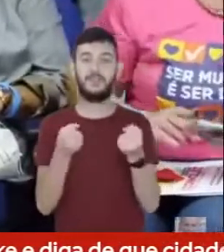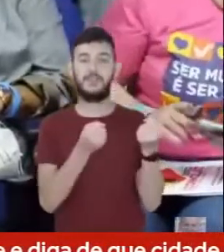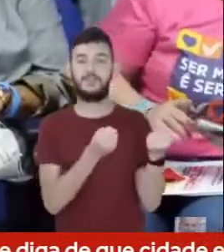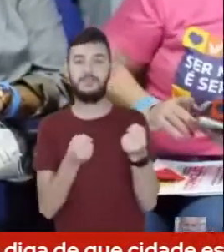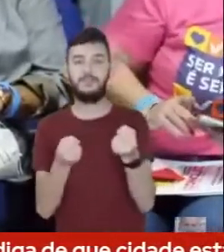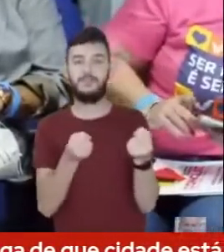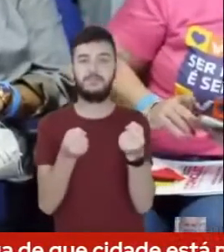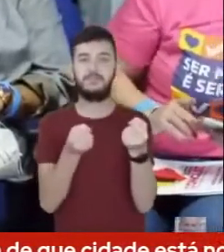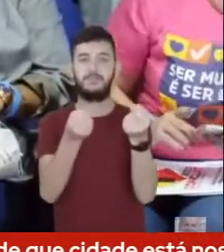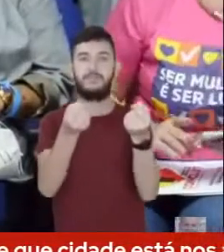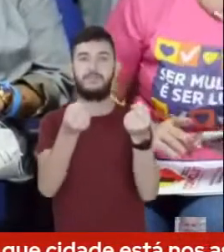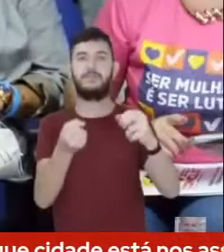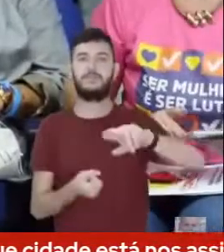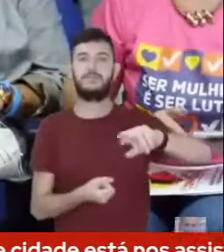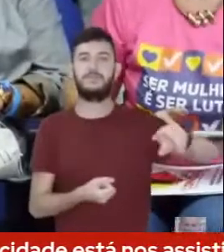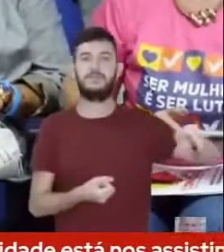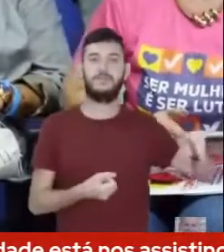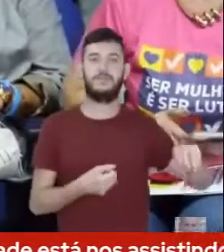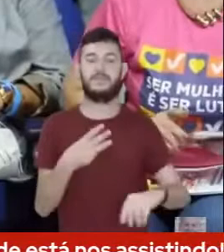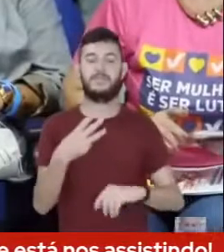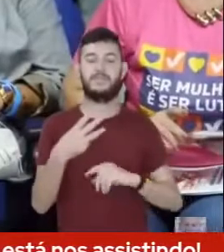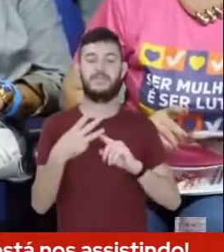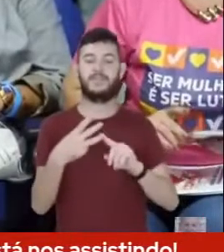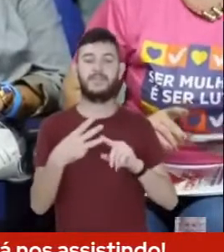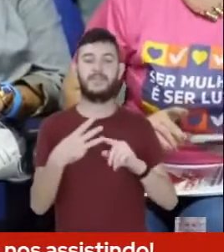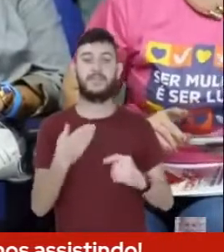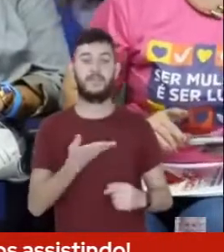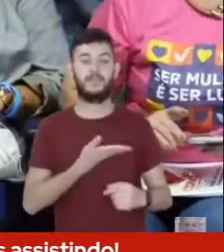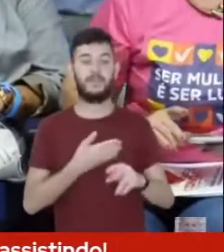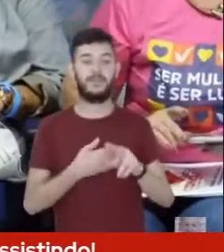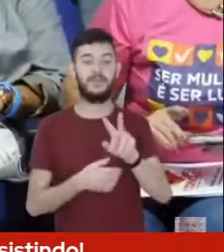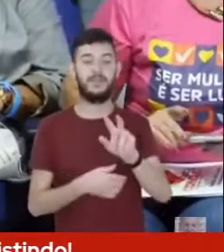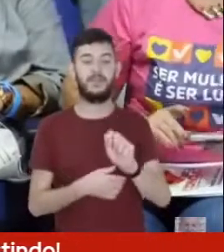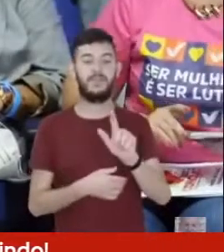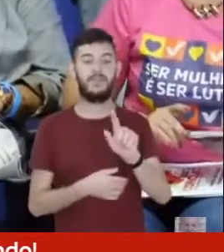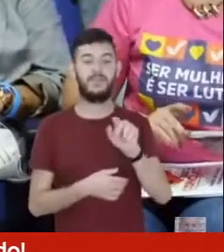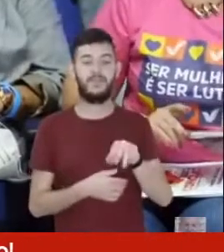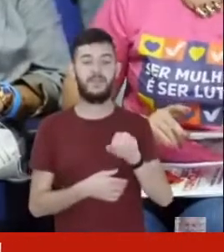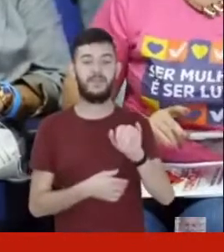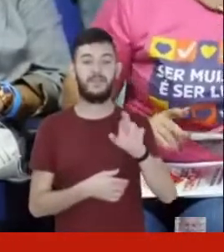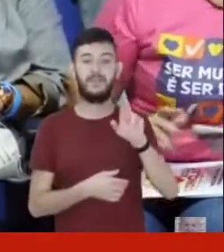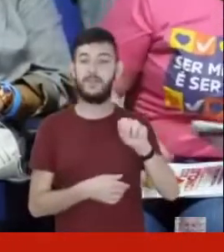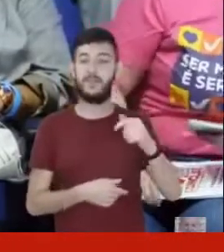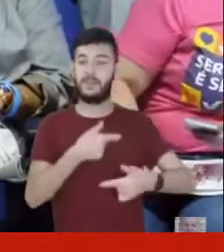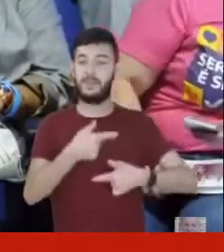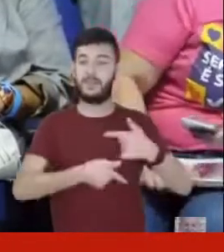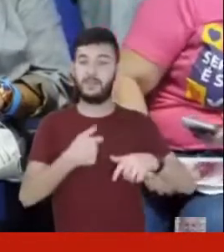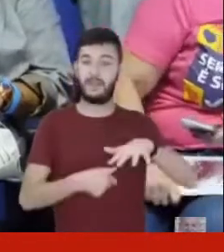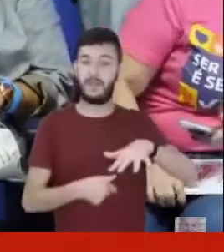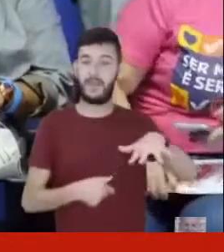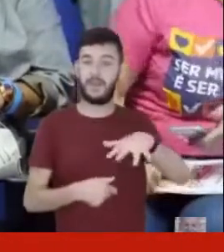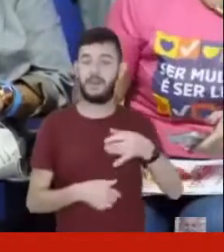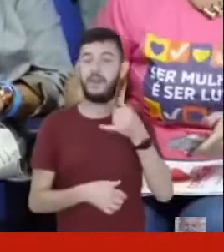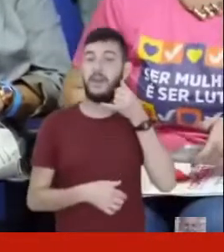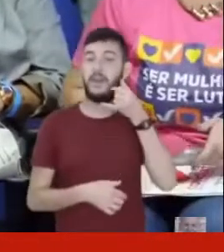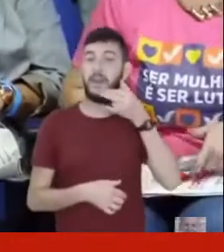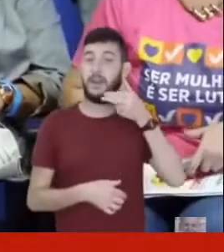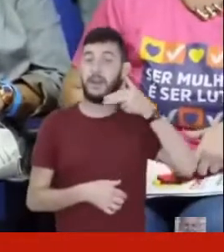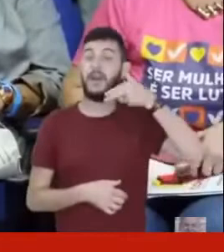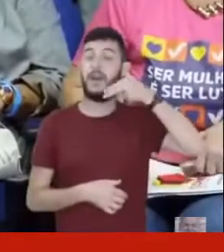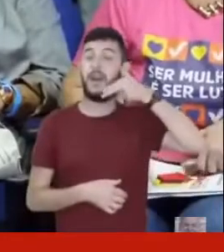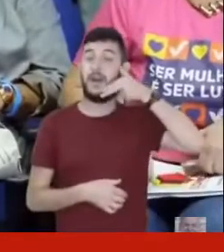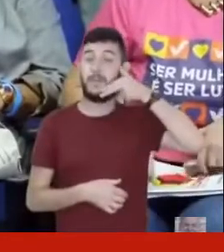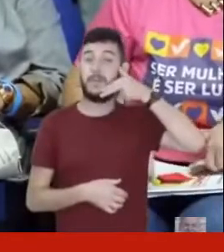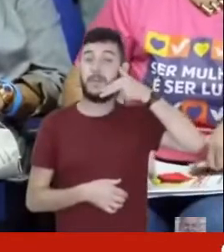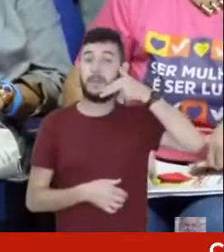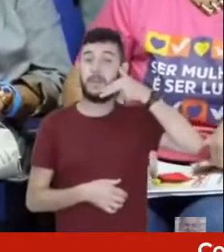A companheira Valmira, do telemarketing, e a companheira